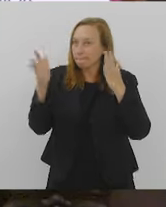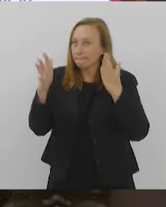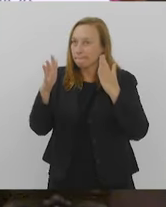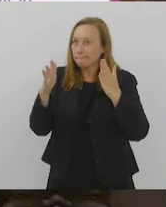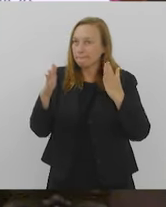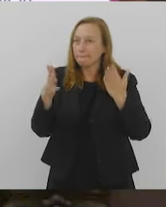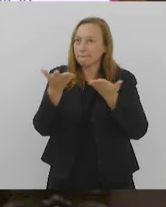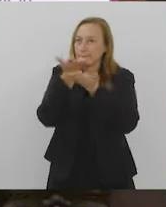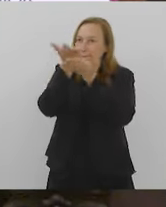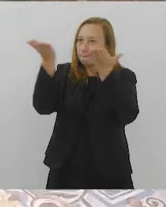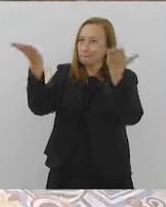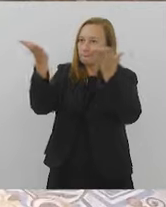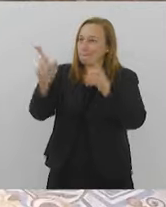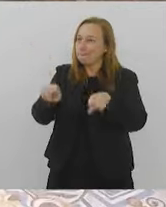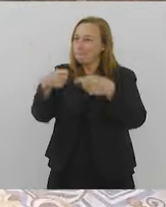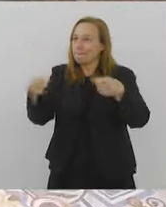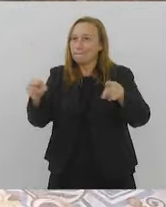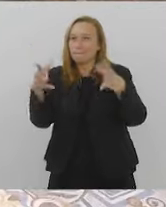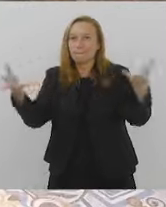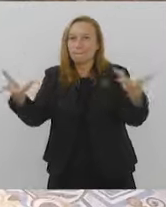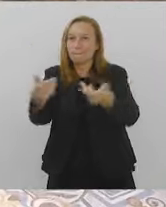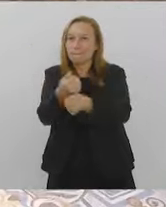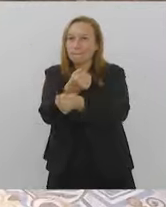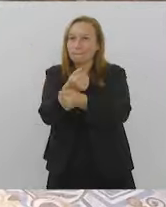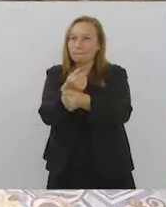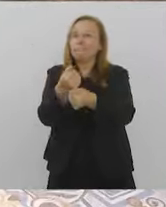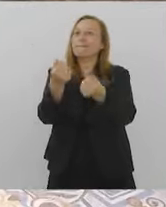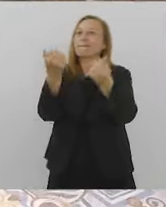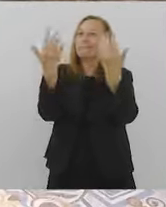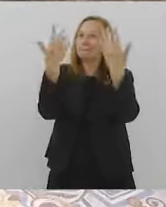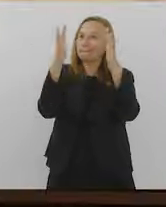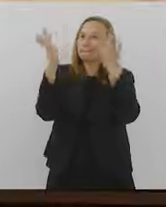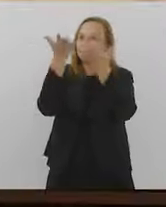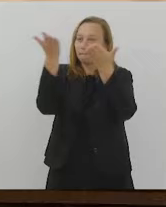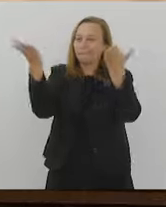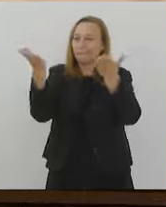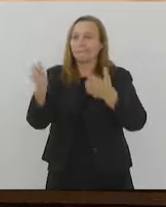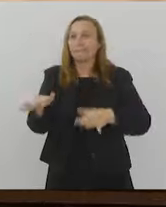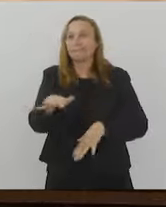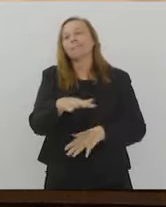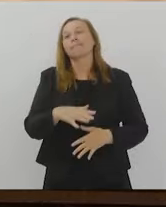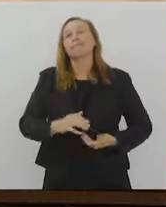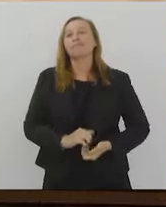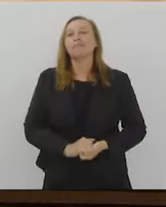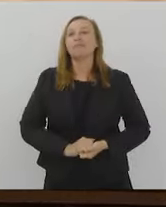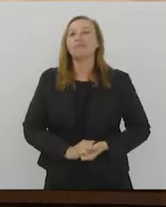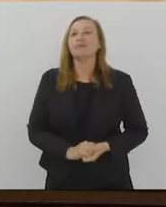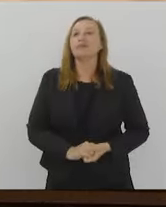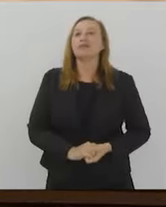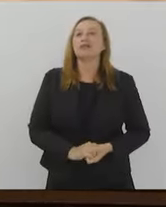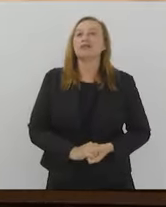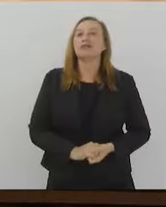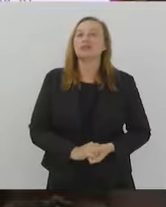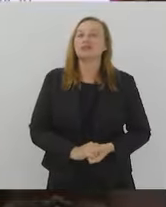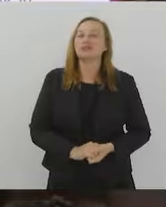orquestra maravilhosa que conduziu todos os trabalhos na área da música.